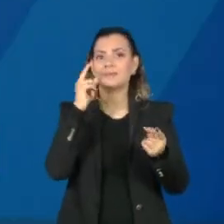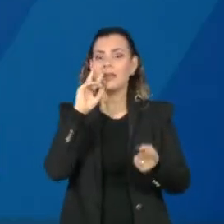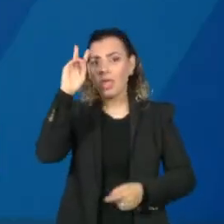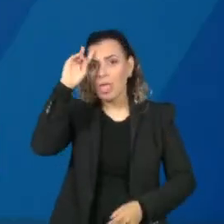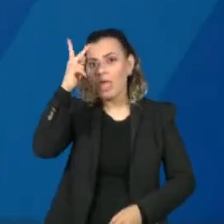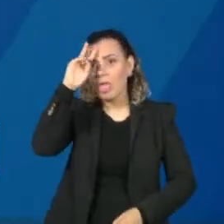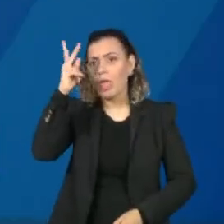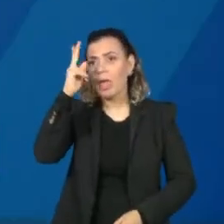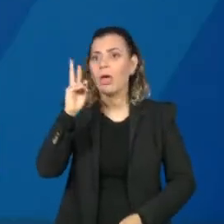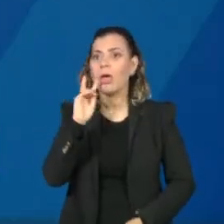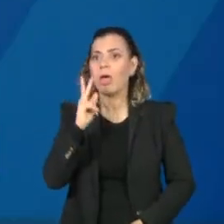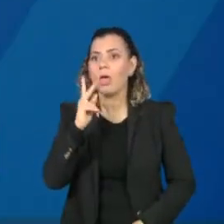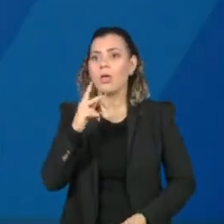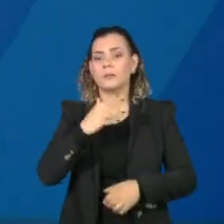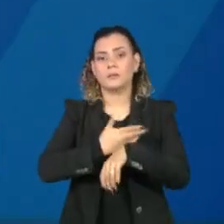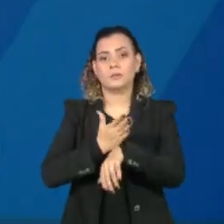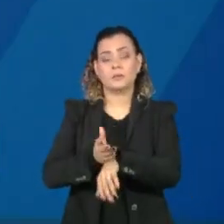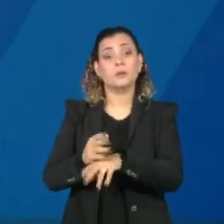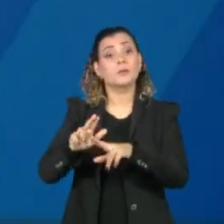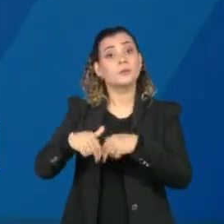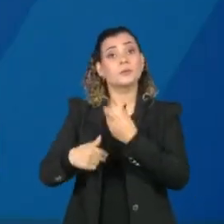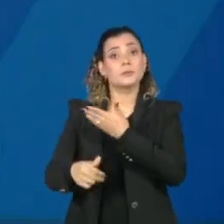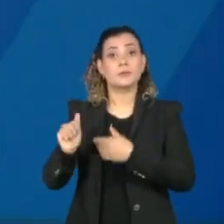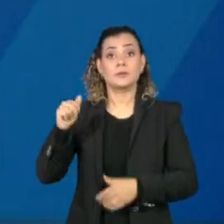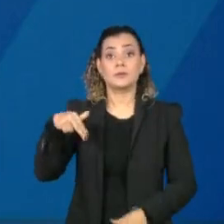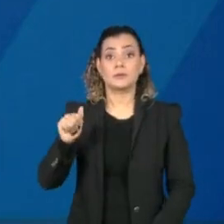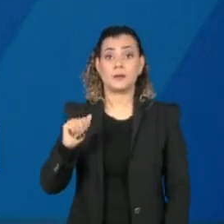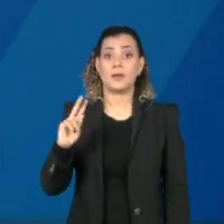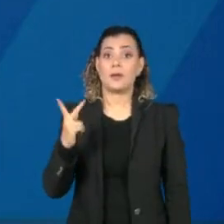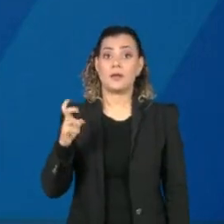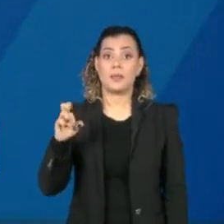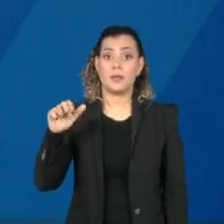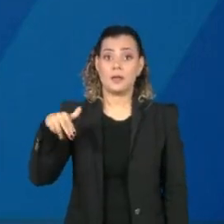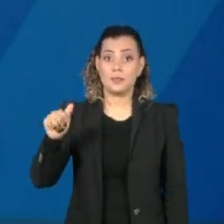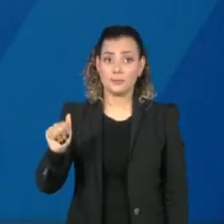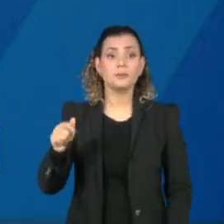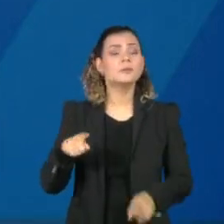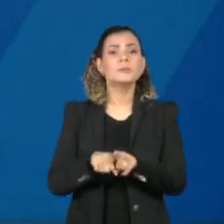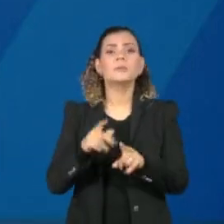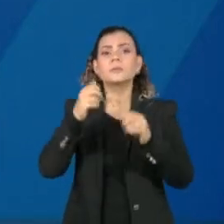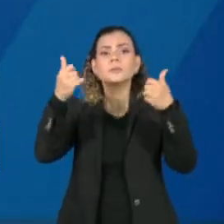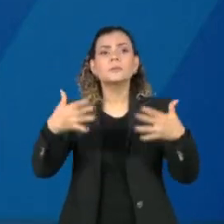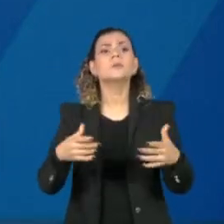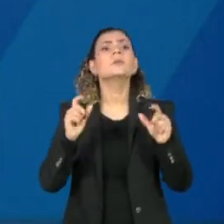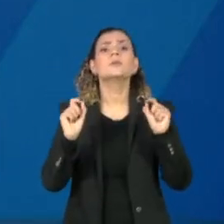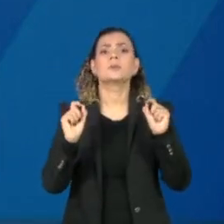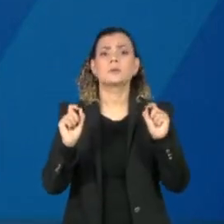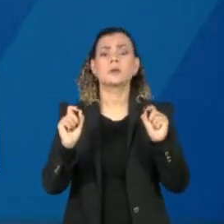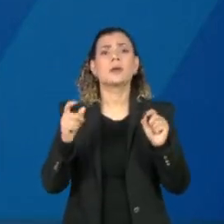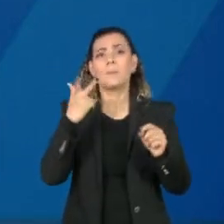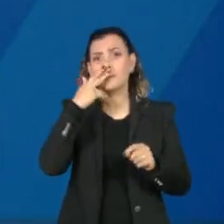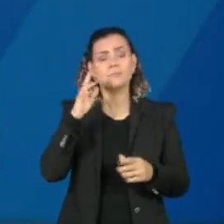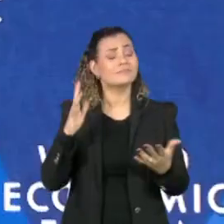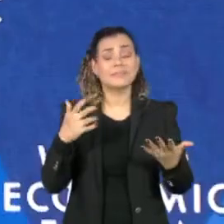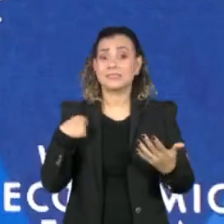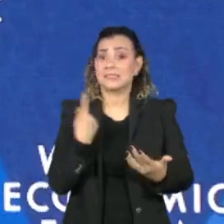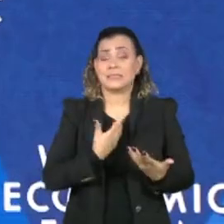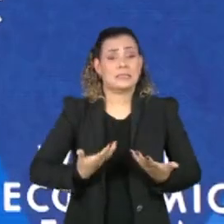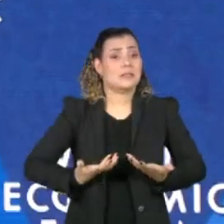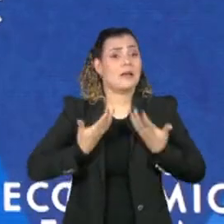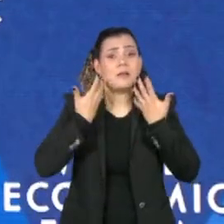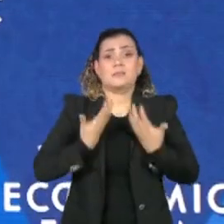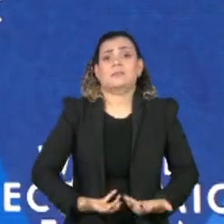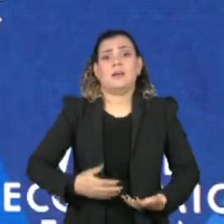a ministra das relações exteriores anna-lena book disse a gente está cansado dos efeitos da Guerra